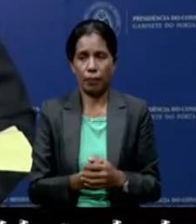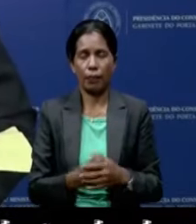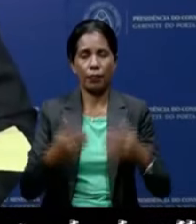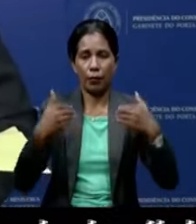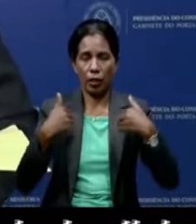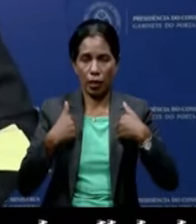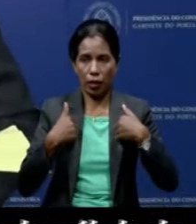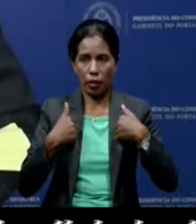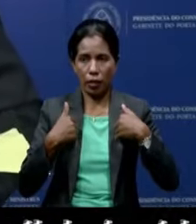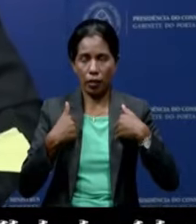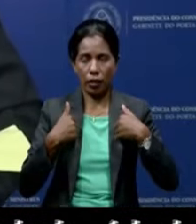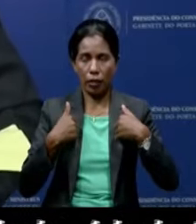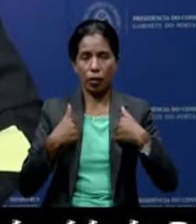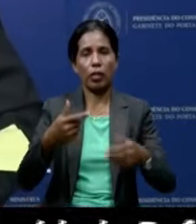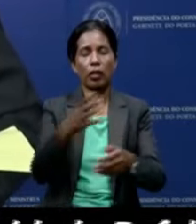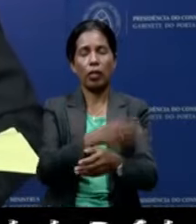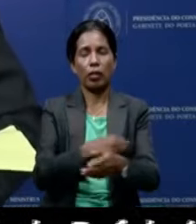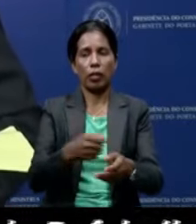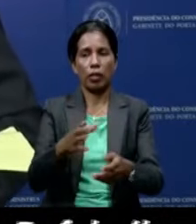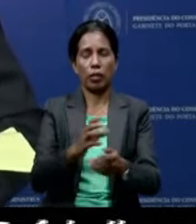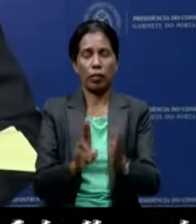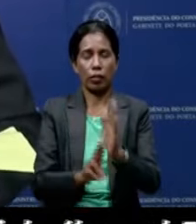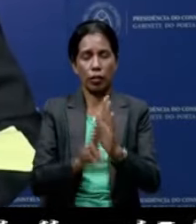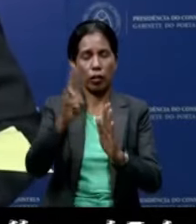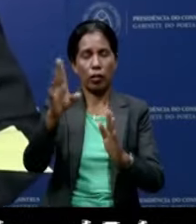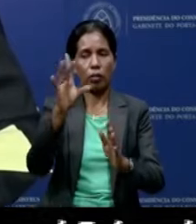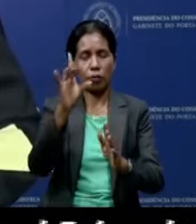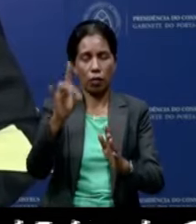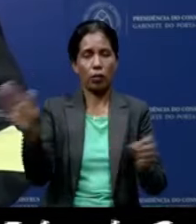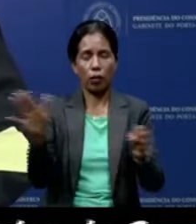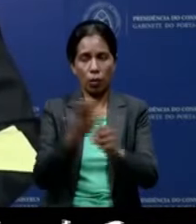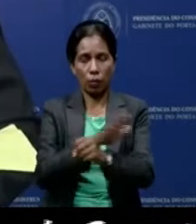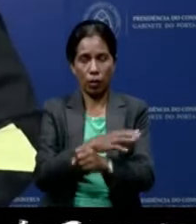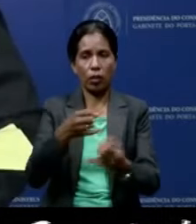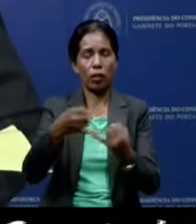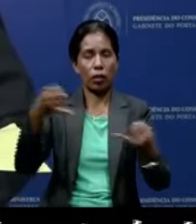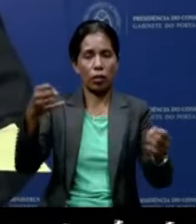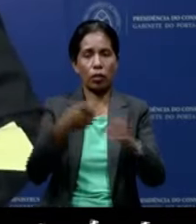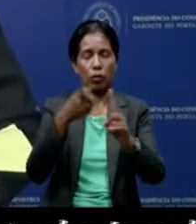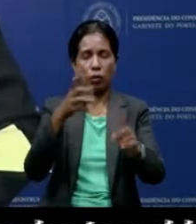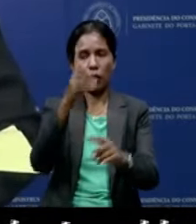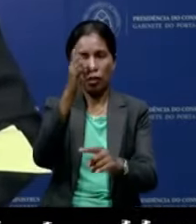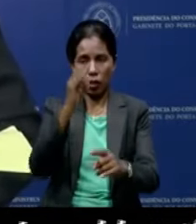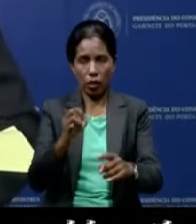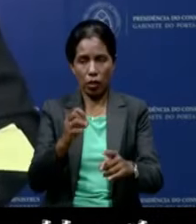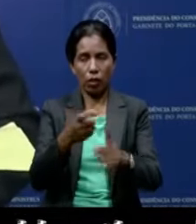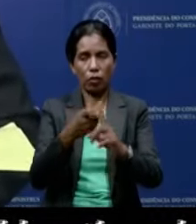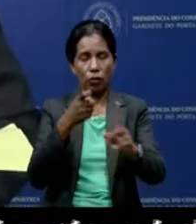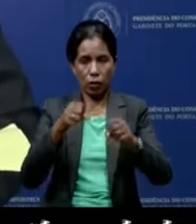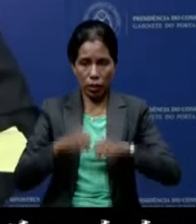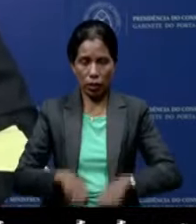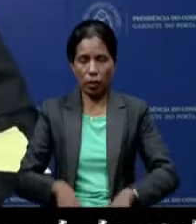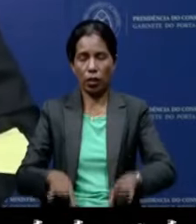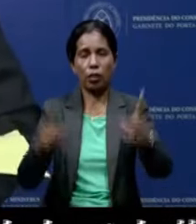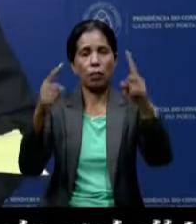iha remote Walu para to completa kabel submarino nia kita instala ho si Dili liho si Tasidit ba